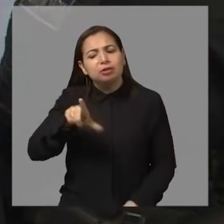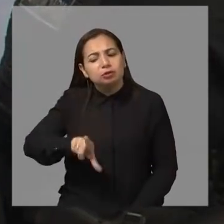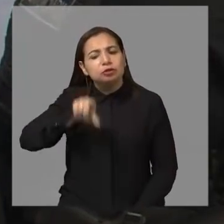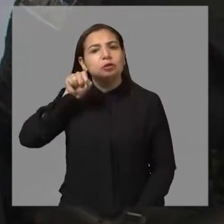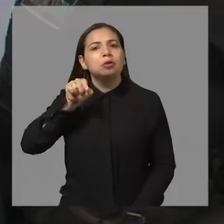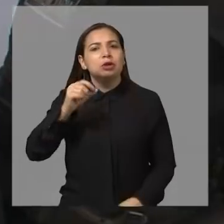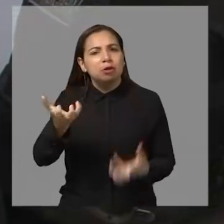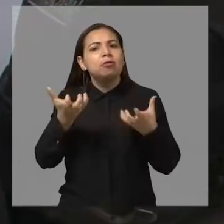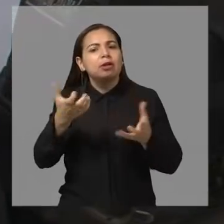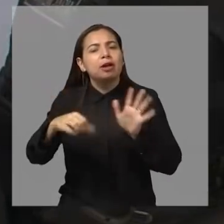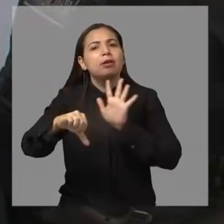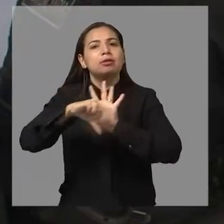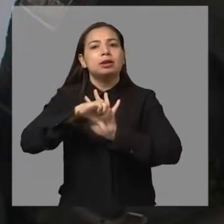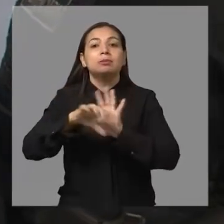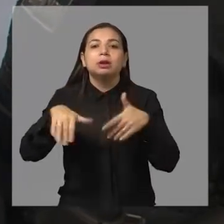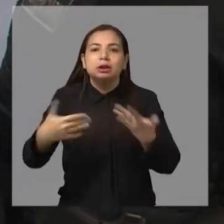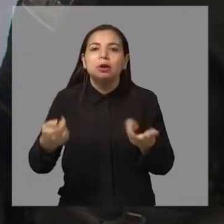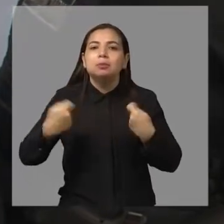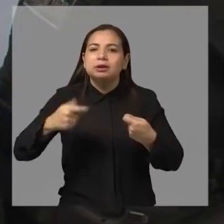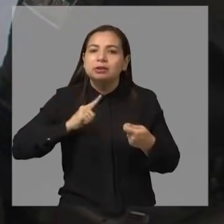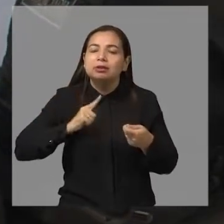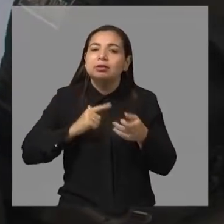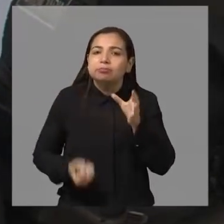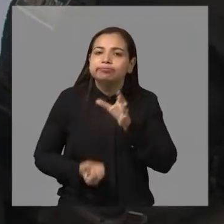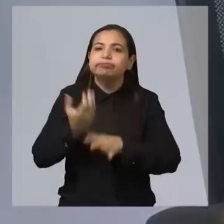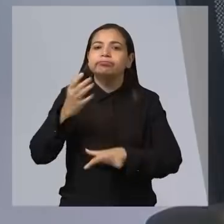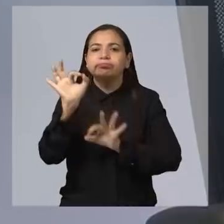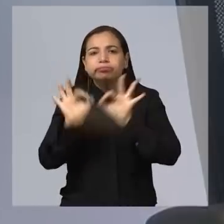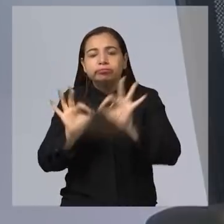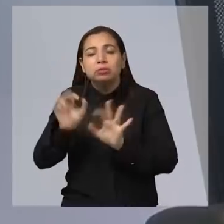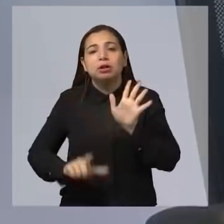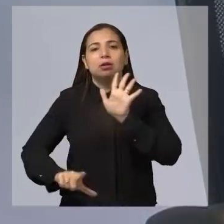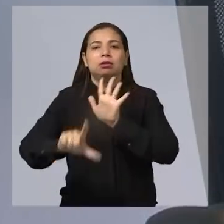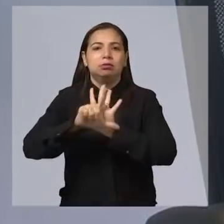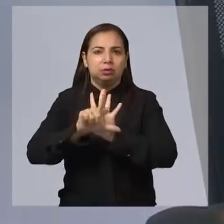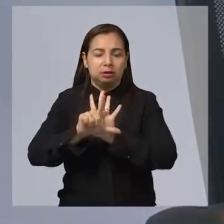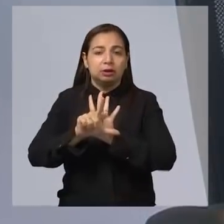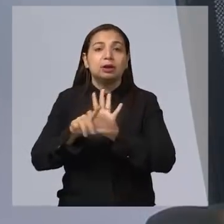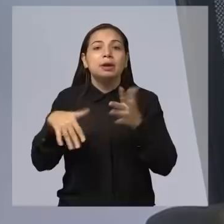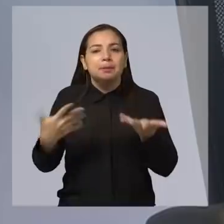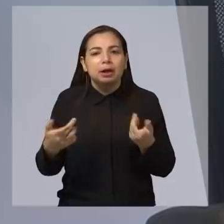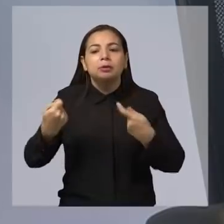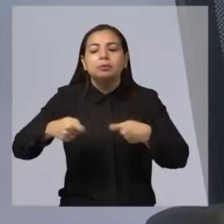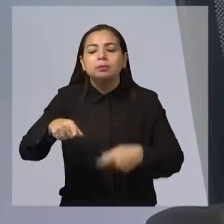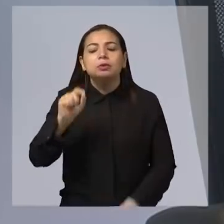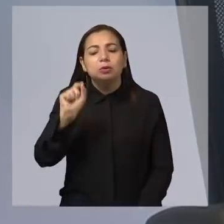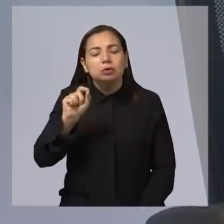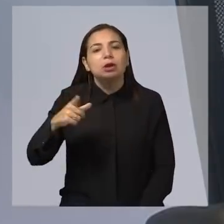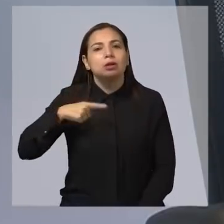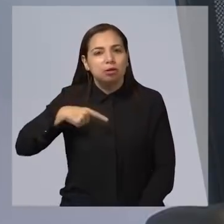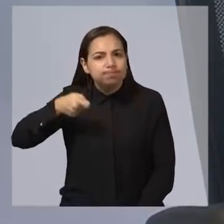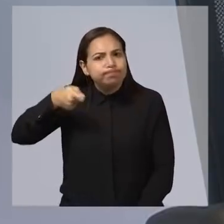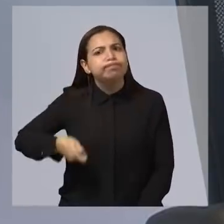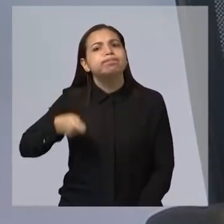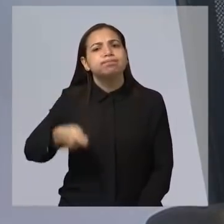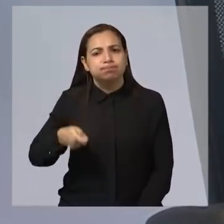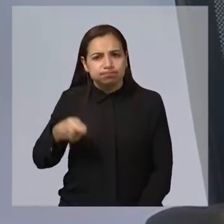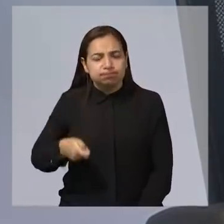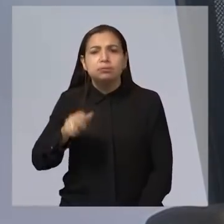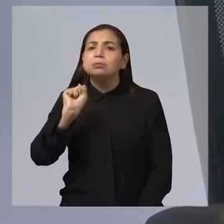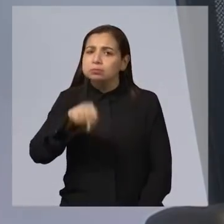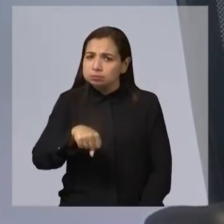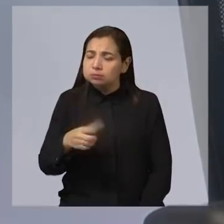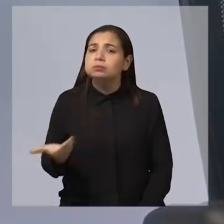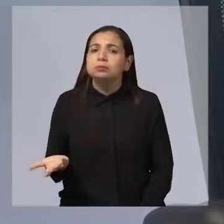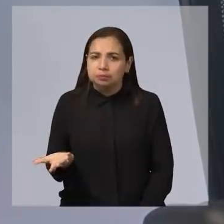quer dizer, ele tem que ter sua segunda oportunidade, eu sou a favor disso, mas ele tem que ser mais rigoroso. Né? Então tem que ter punição para